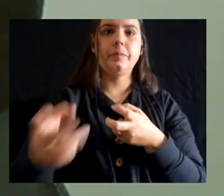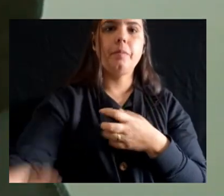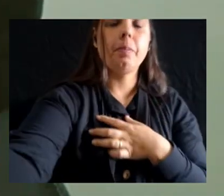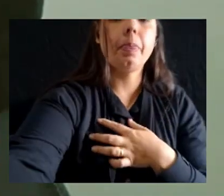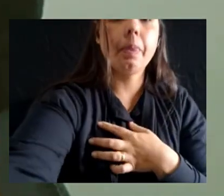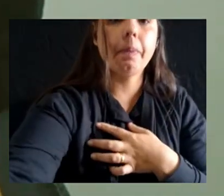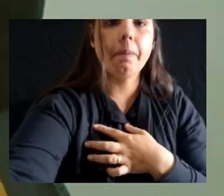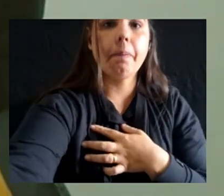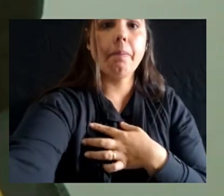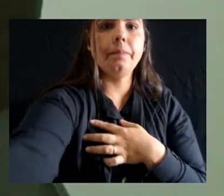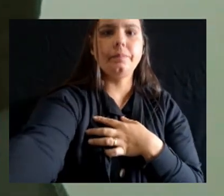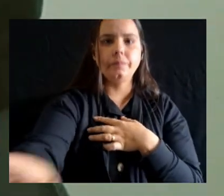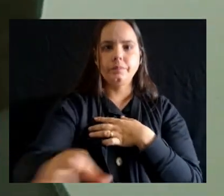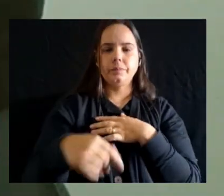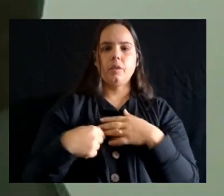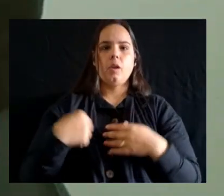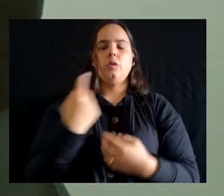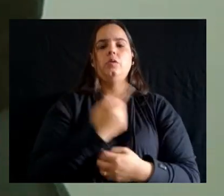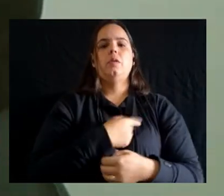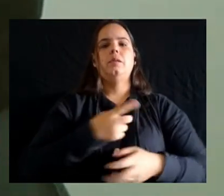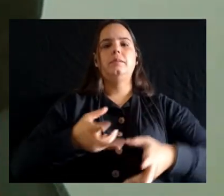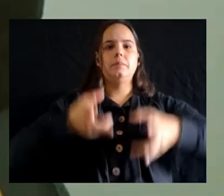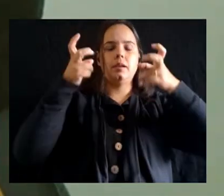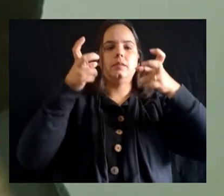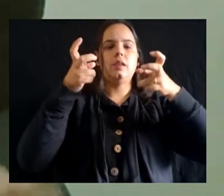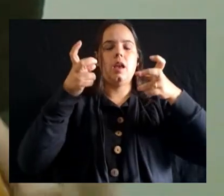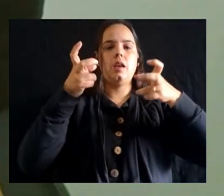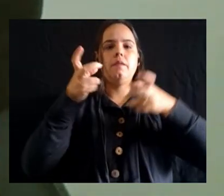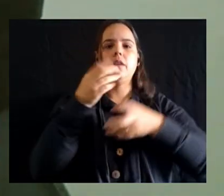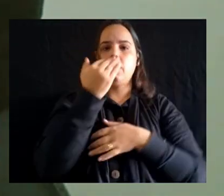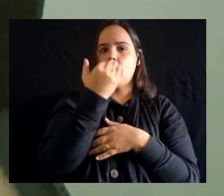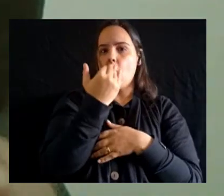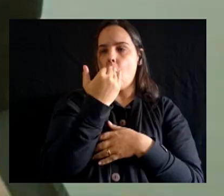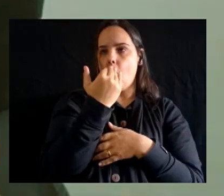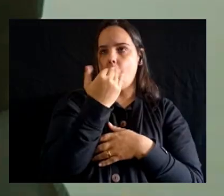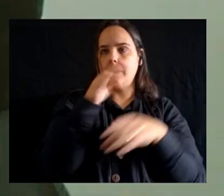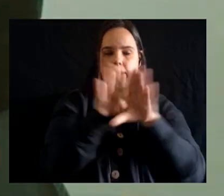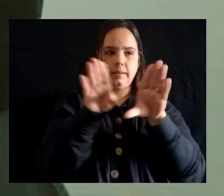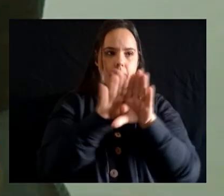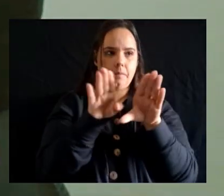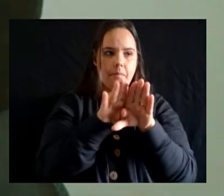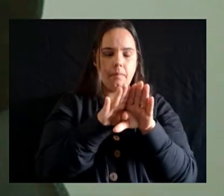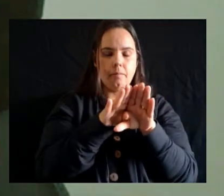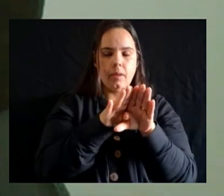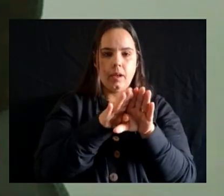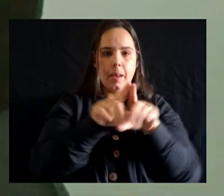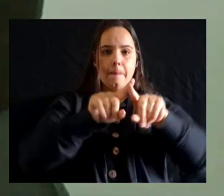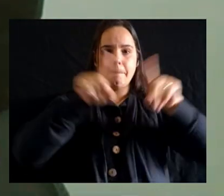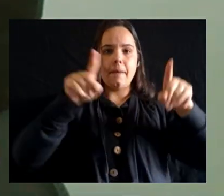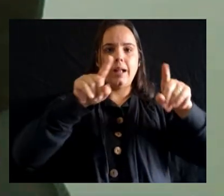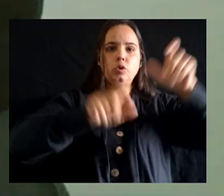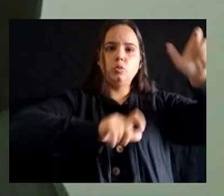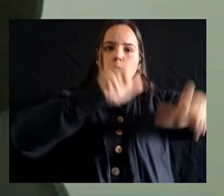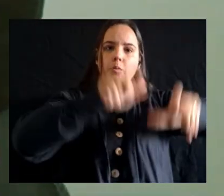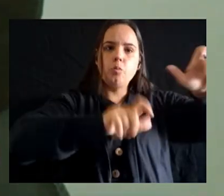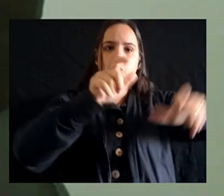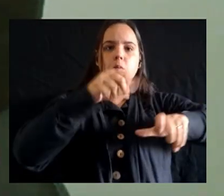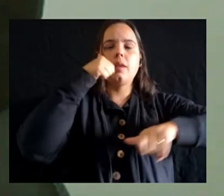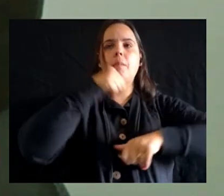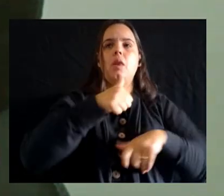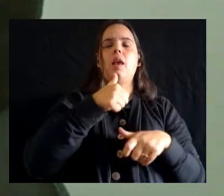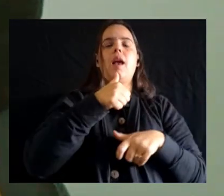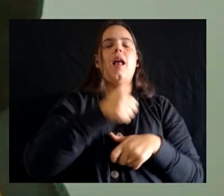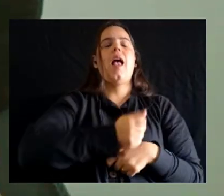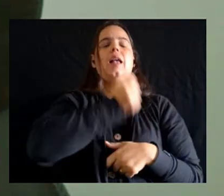transtornos alimentares em homens também, mas ainda o público, né, feminino acaba sendo bem